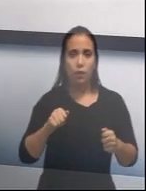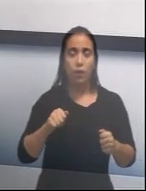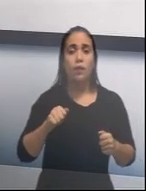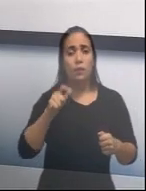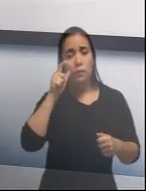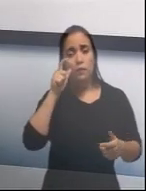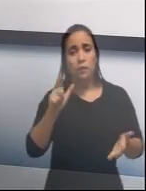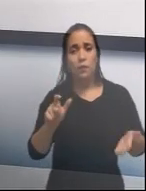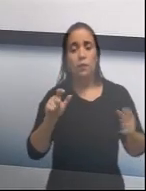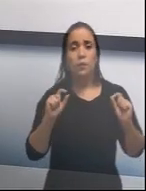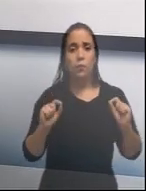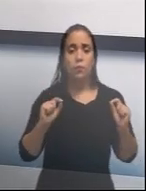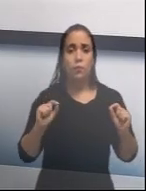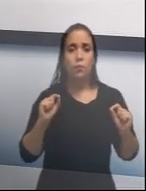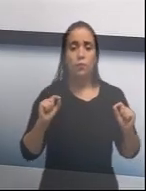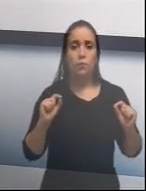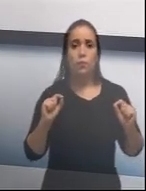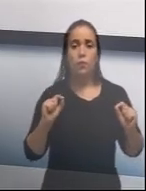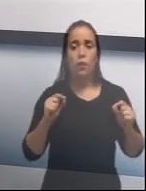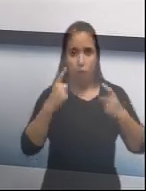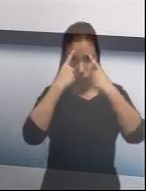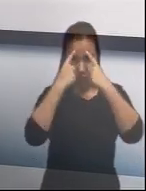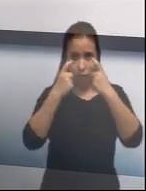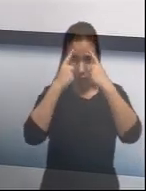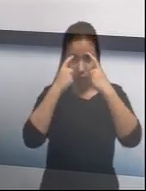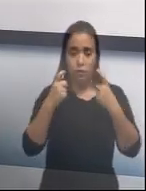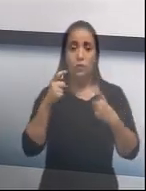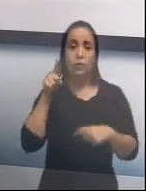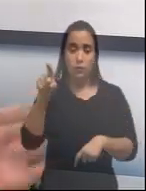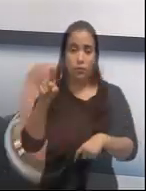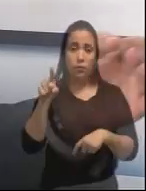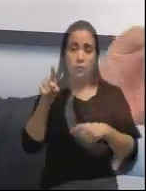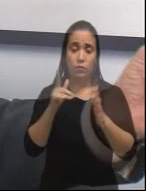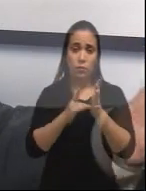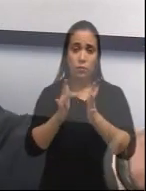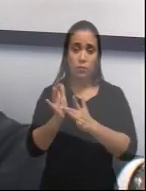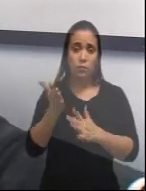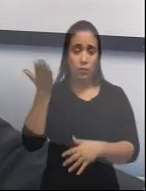muito interessante, e ninguém fala hoje dessa violência. Ele era